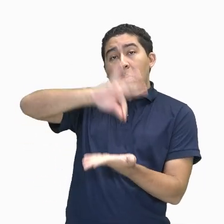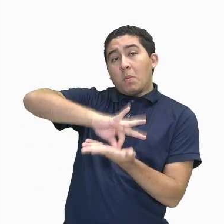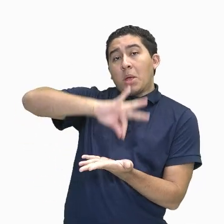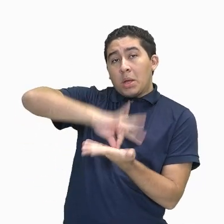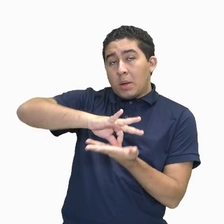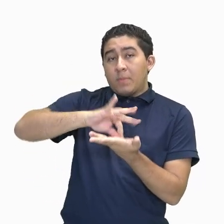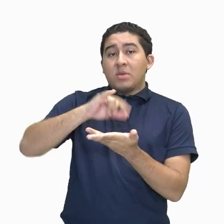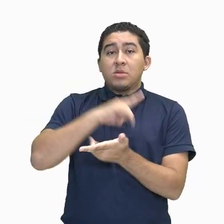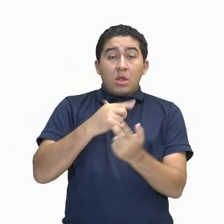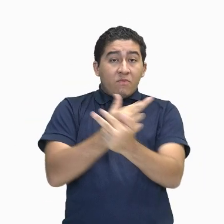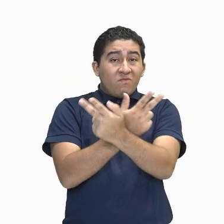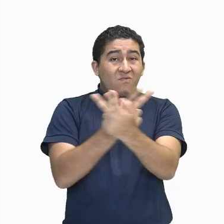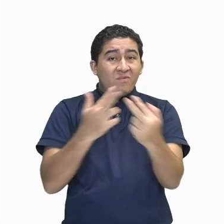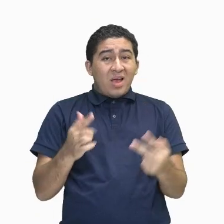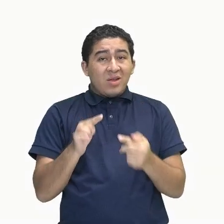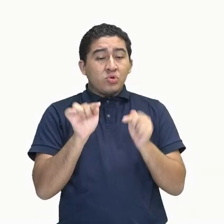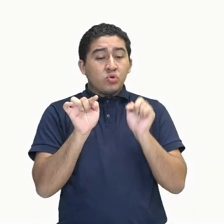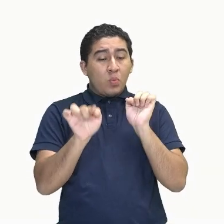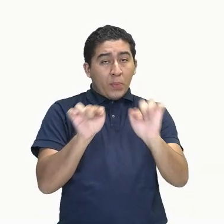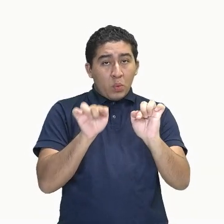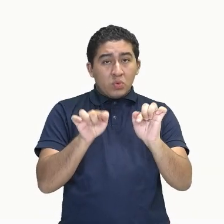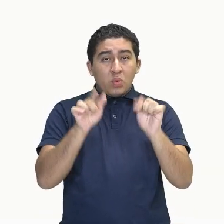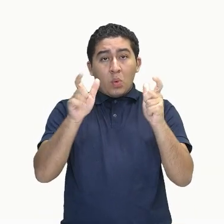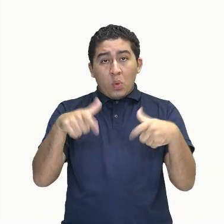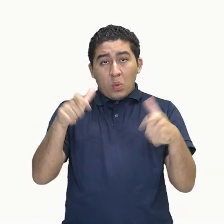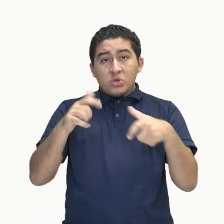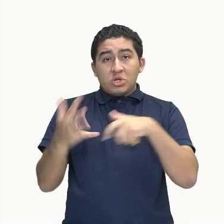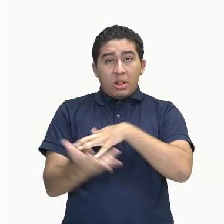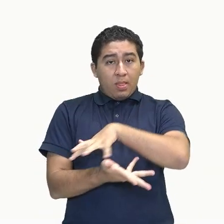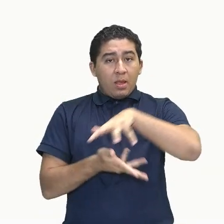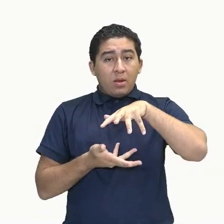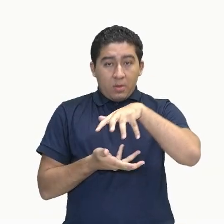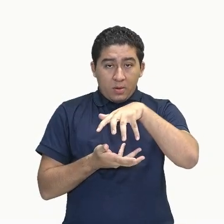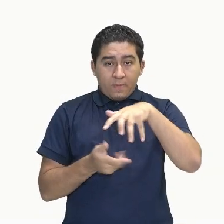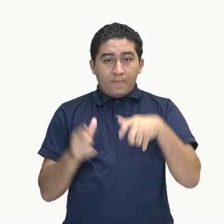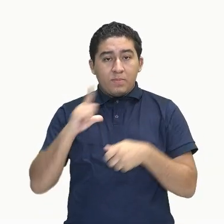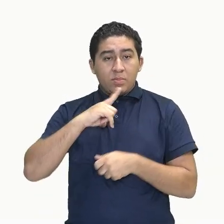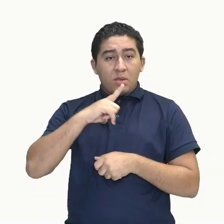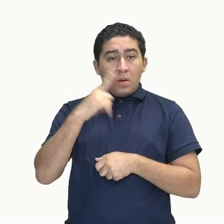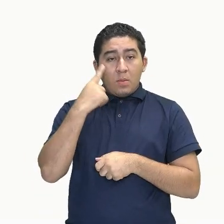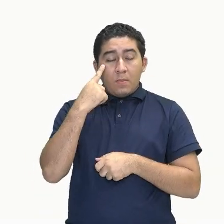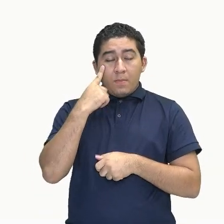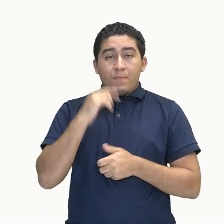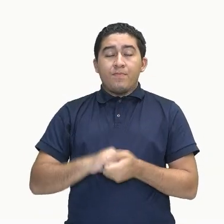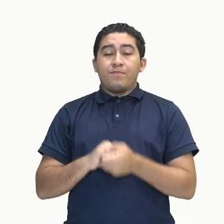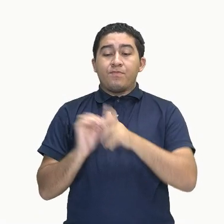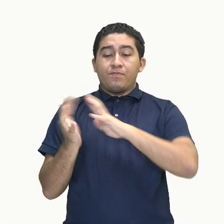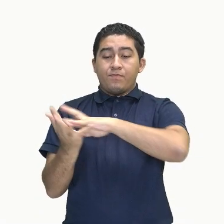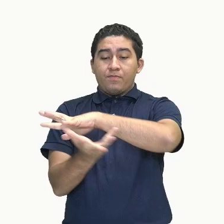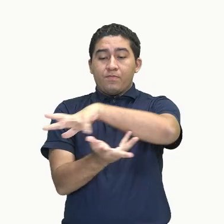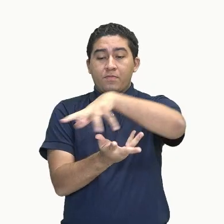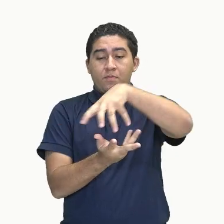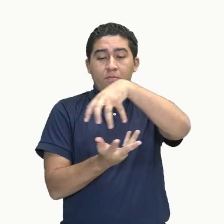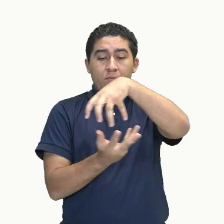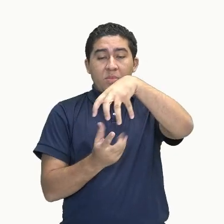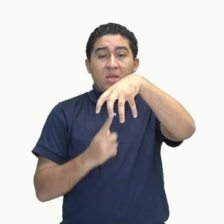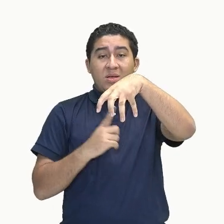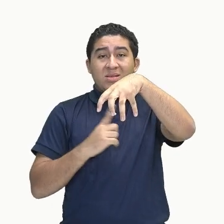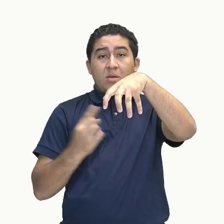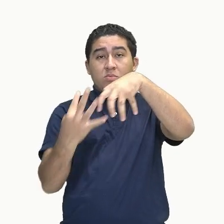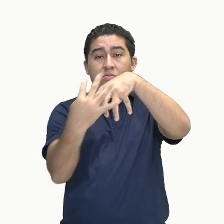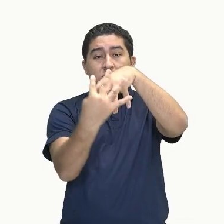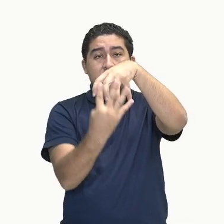cartograficamente diversos pontos na Terra, tá bom? Então, nós temos aqui linhas imaginárias, e aí cada